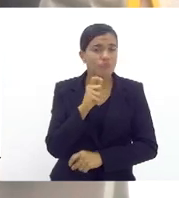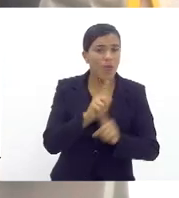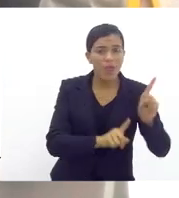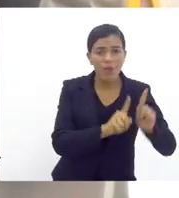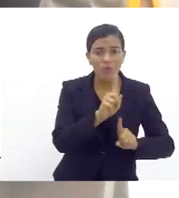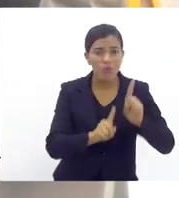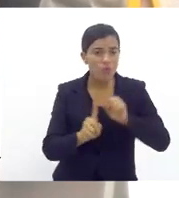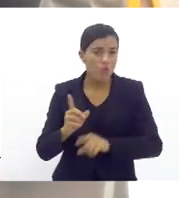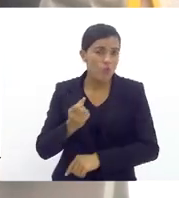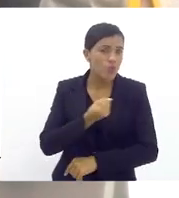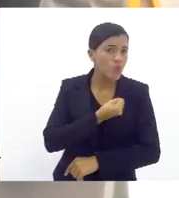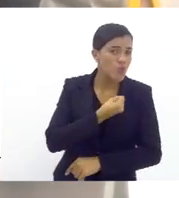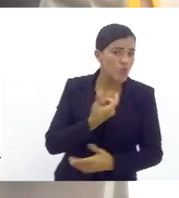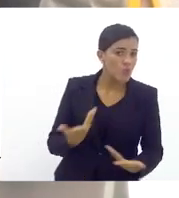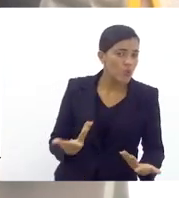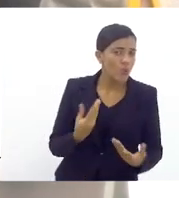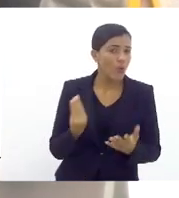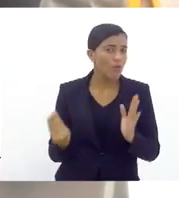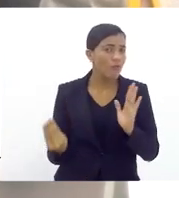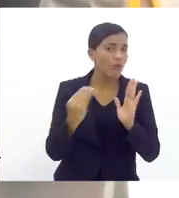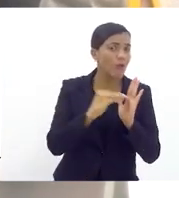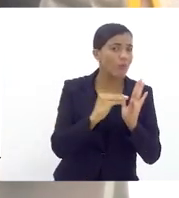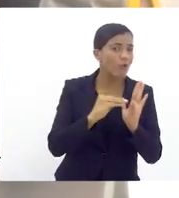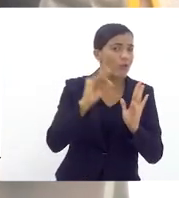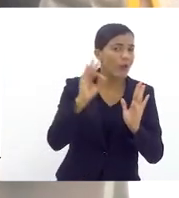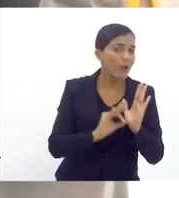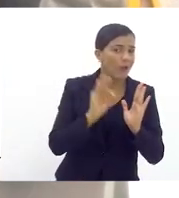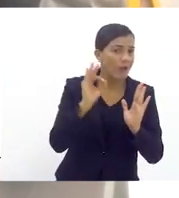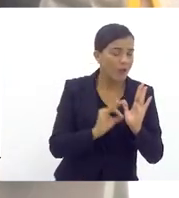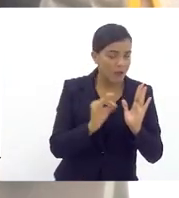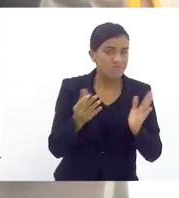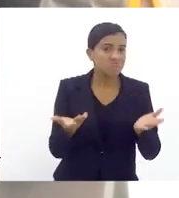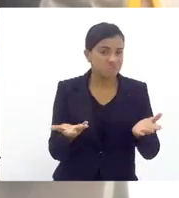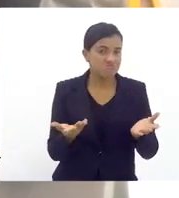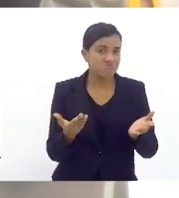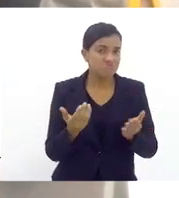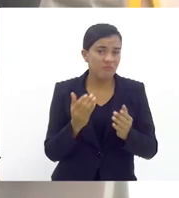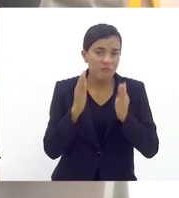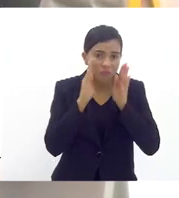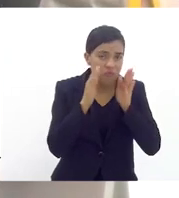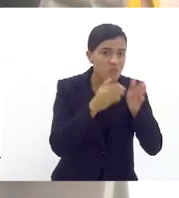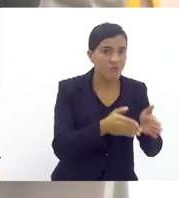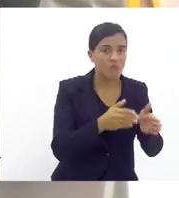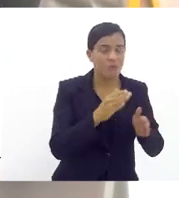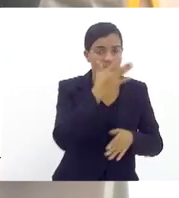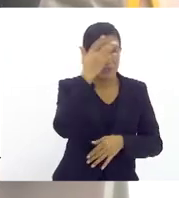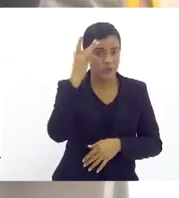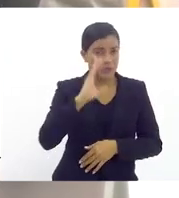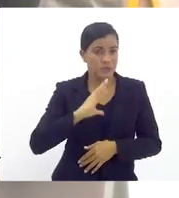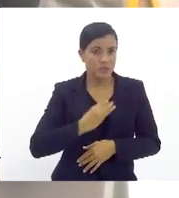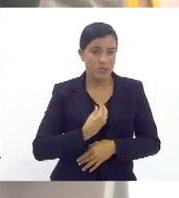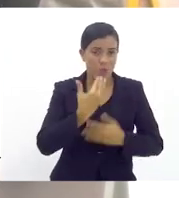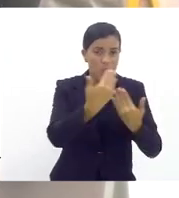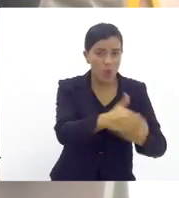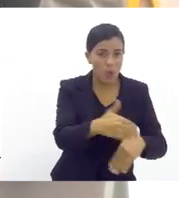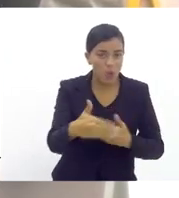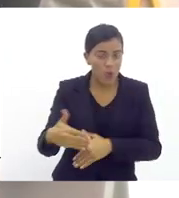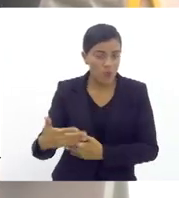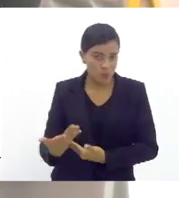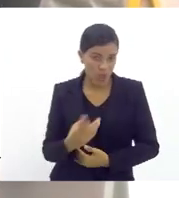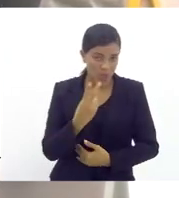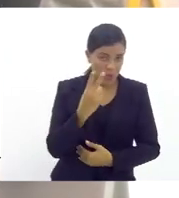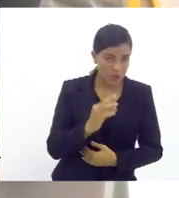não tenho um número, como é que eu vou colocar a previsão de porcentagem para pessoas trans em concurso? Como é que eu justifico isso?